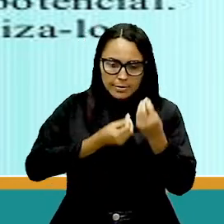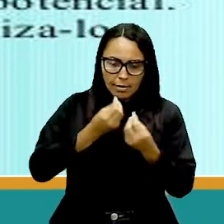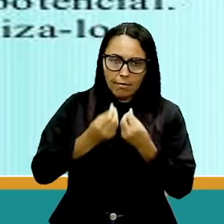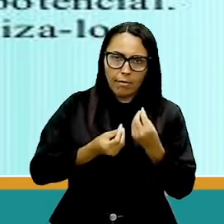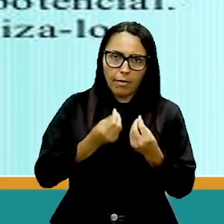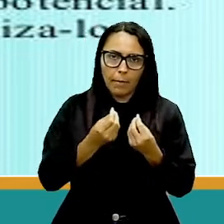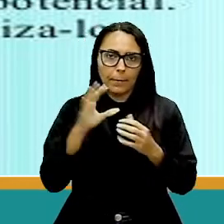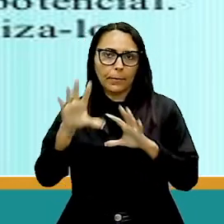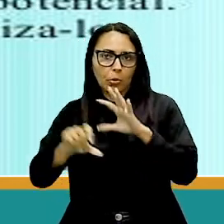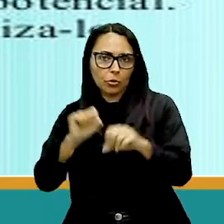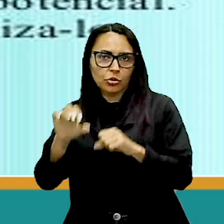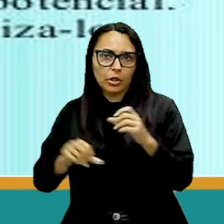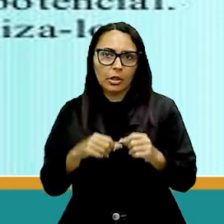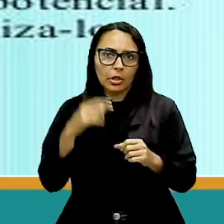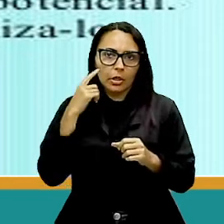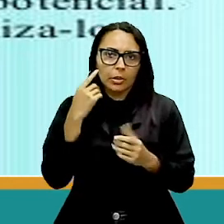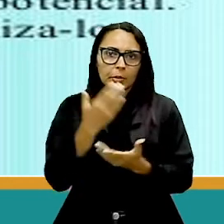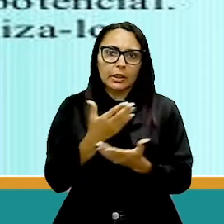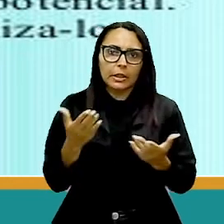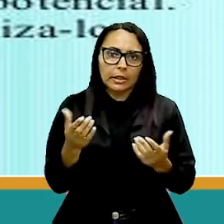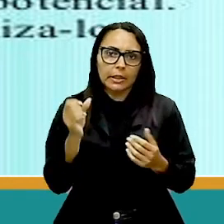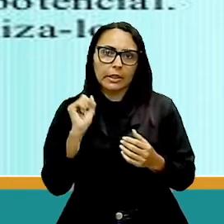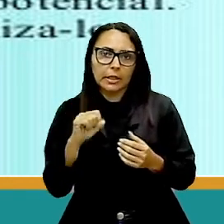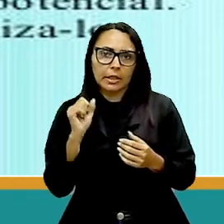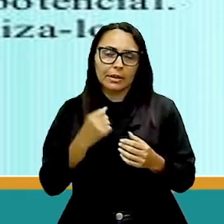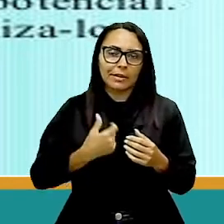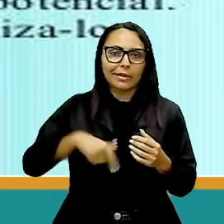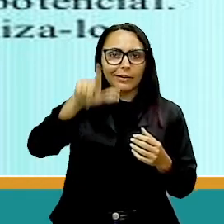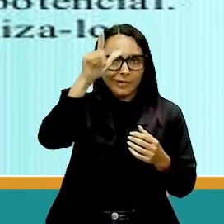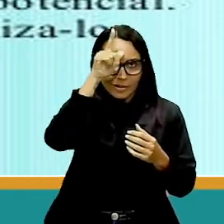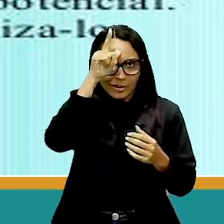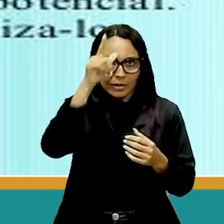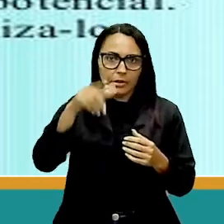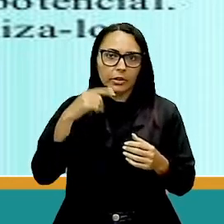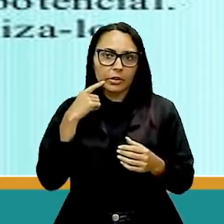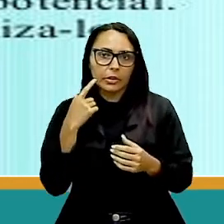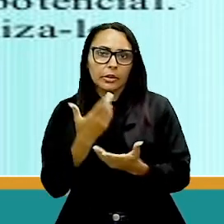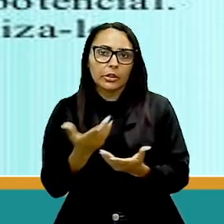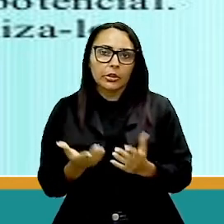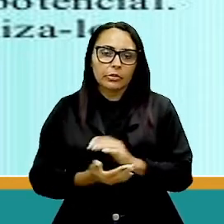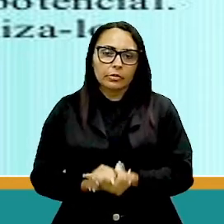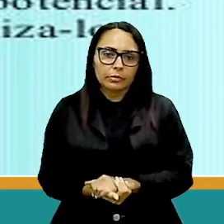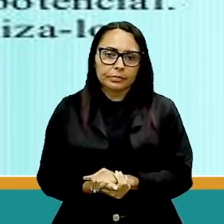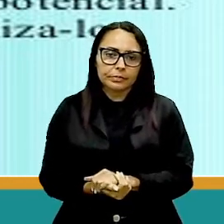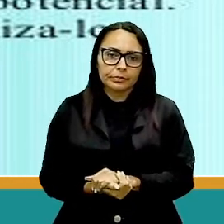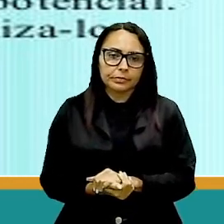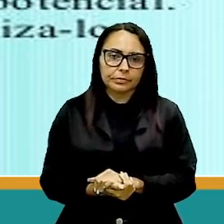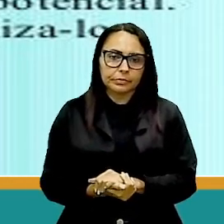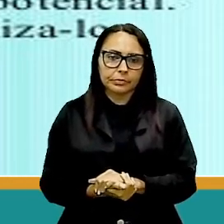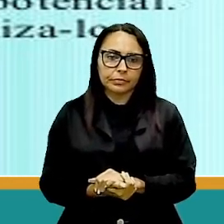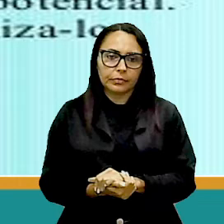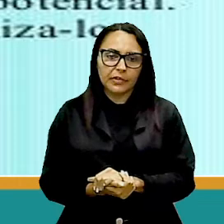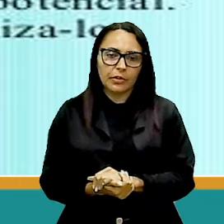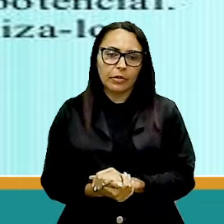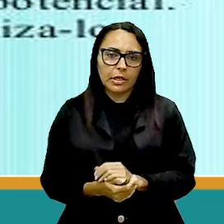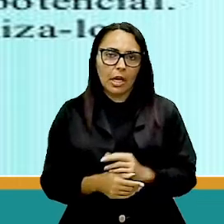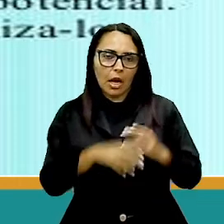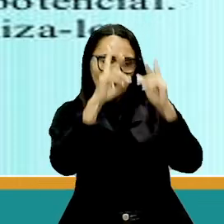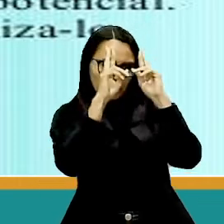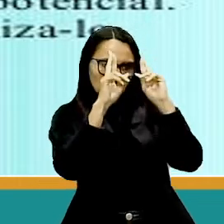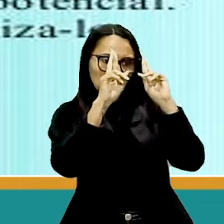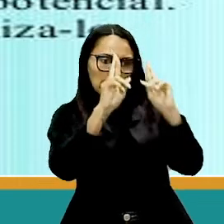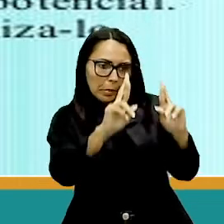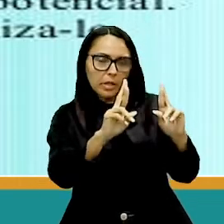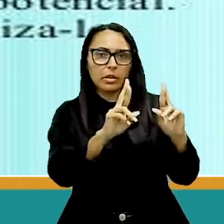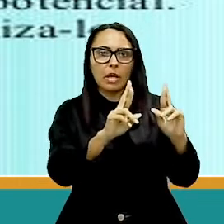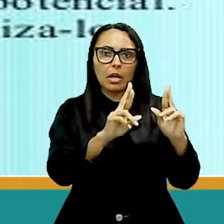essa busca para que aquele que é liderado venha a obedecer